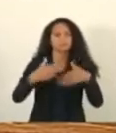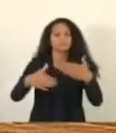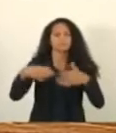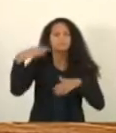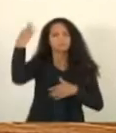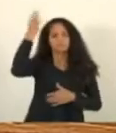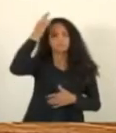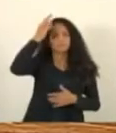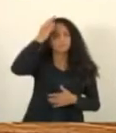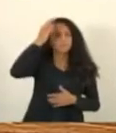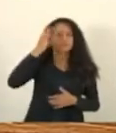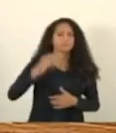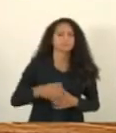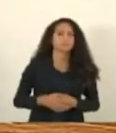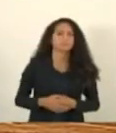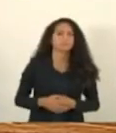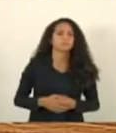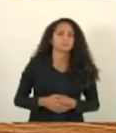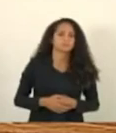Santo,